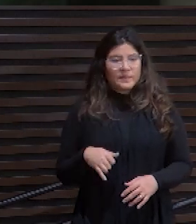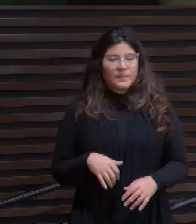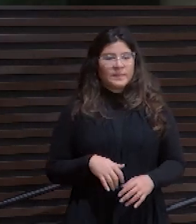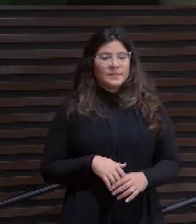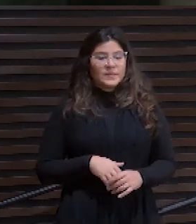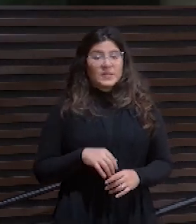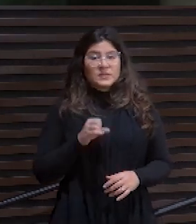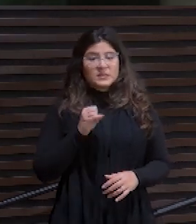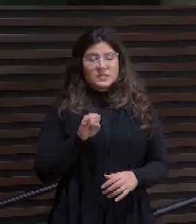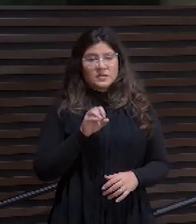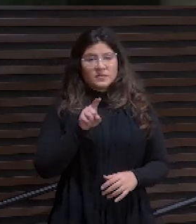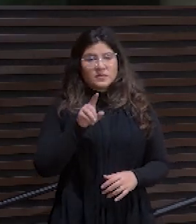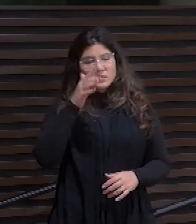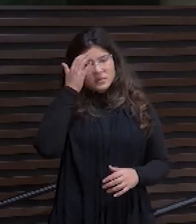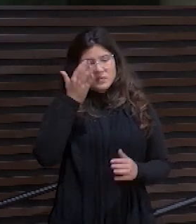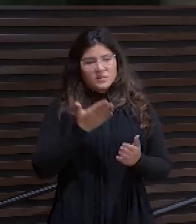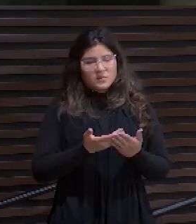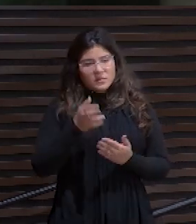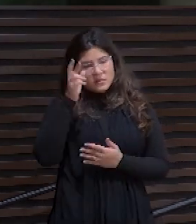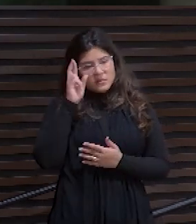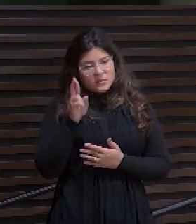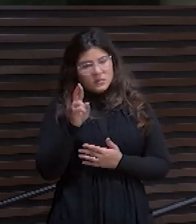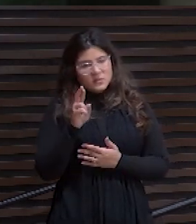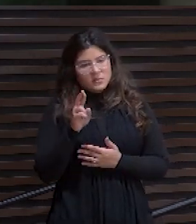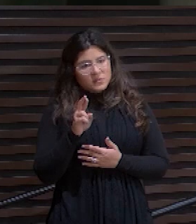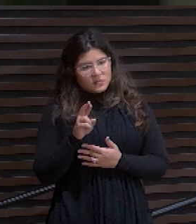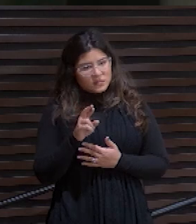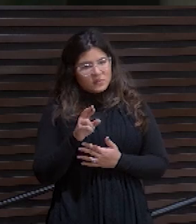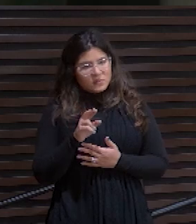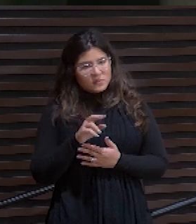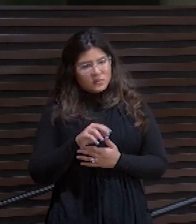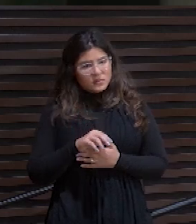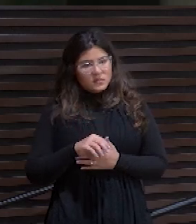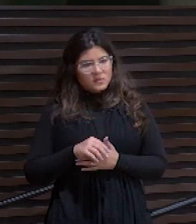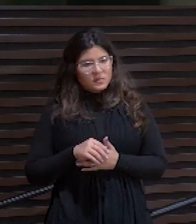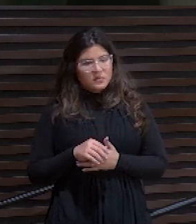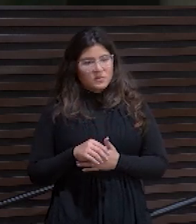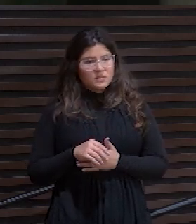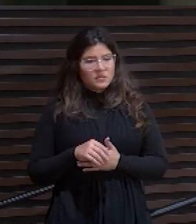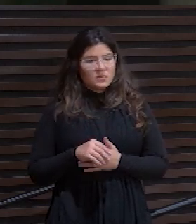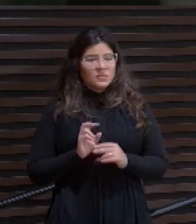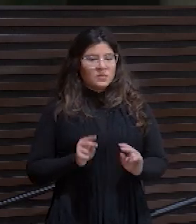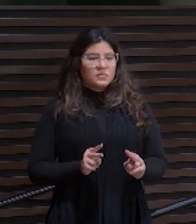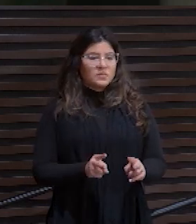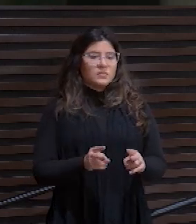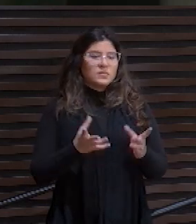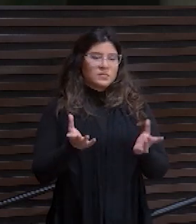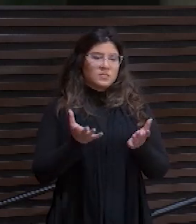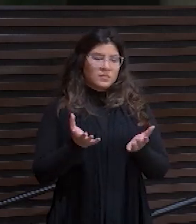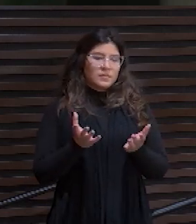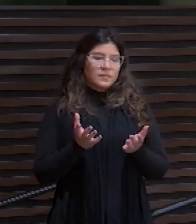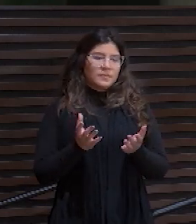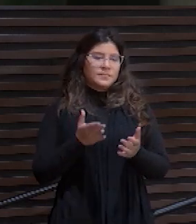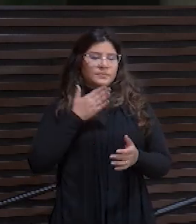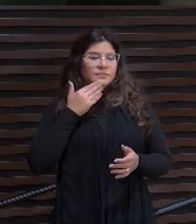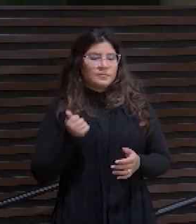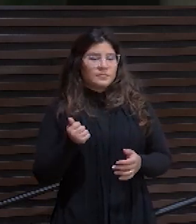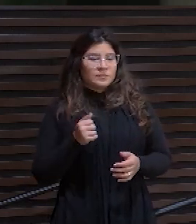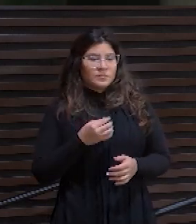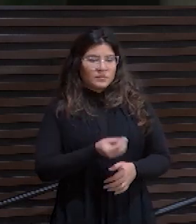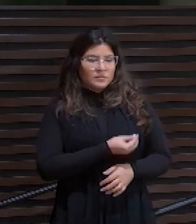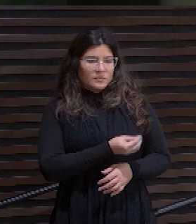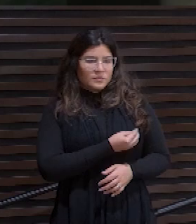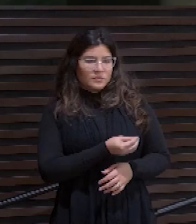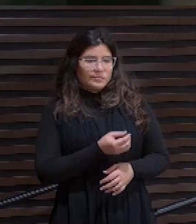você não crê no Senhor, você é autossuficiente. E você tenta melhorar algumas coisas da sua vida, mas não funciona. É